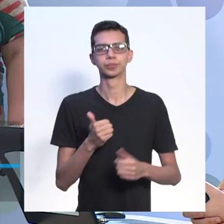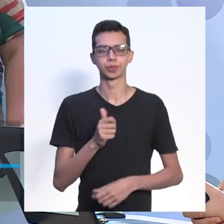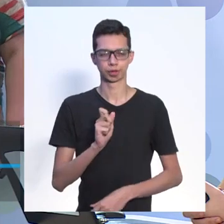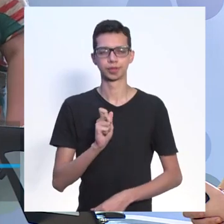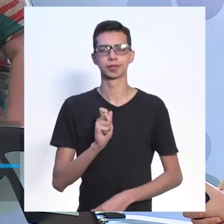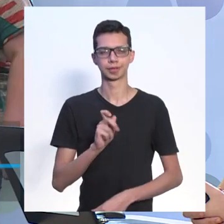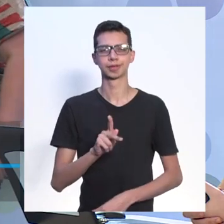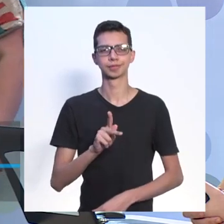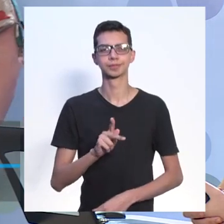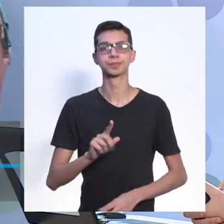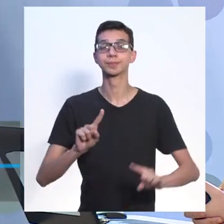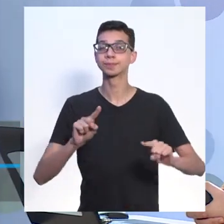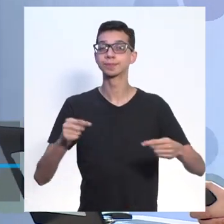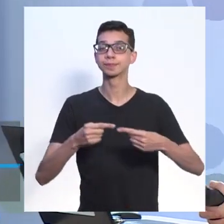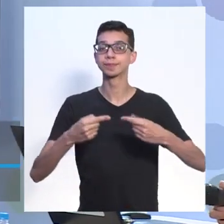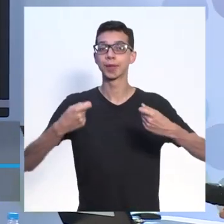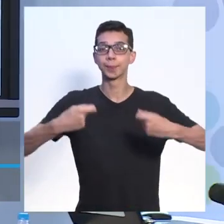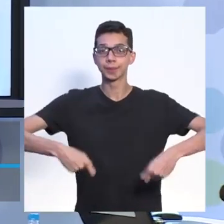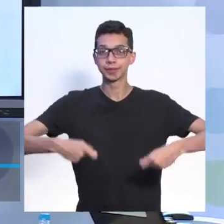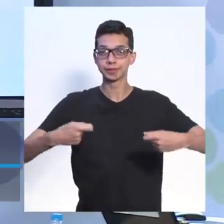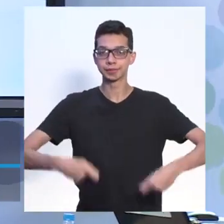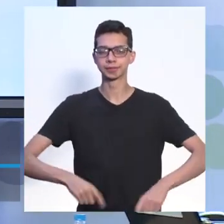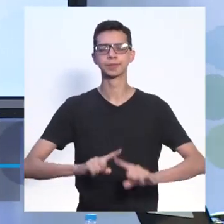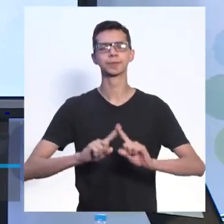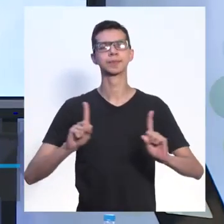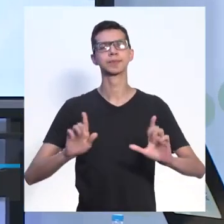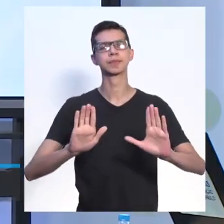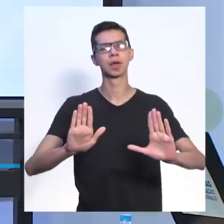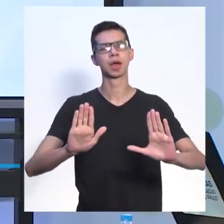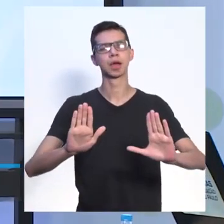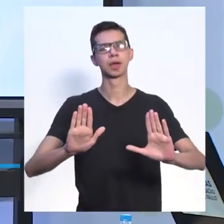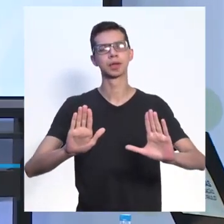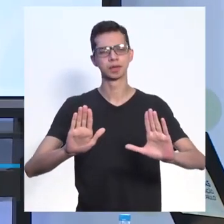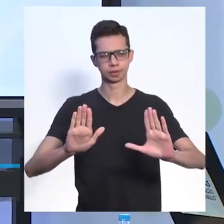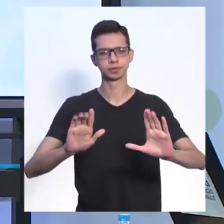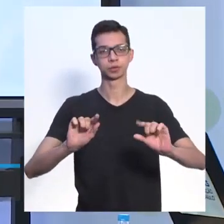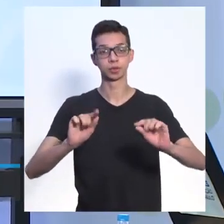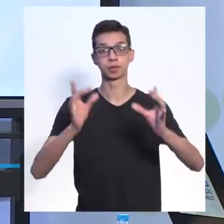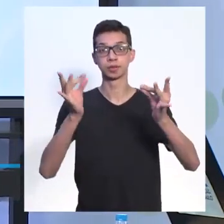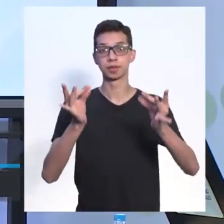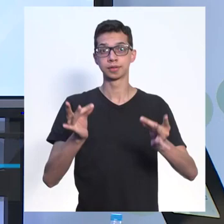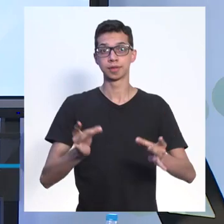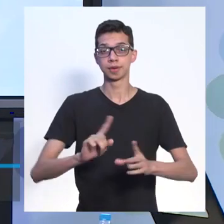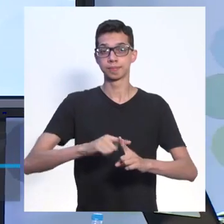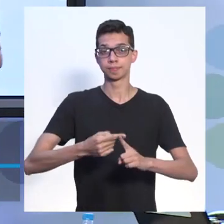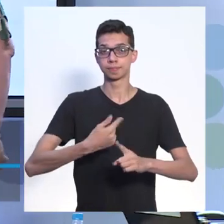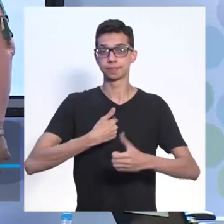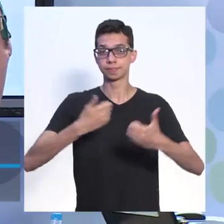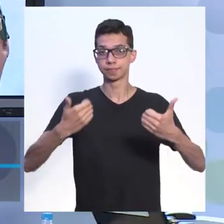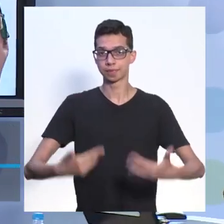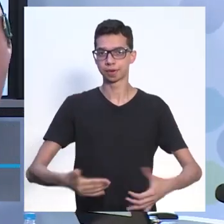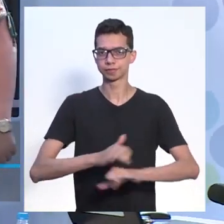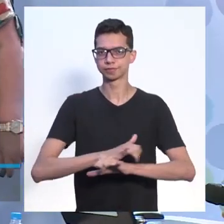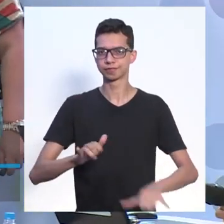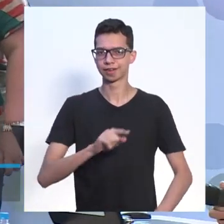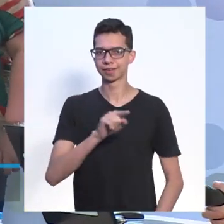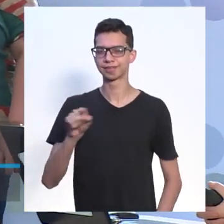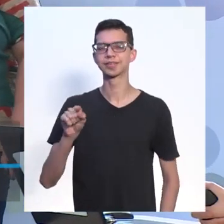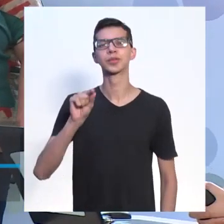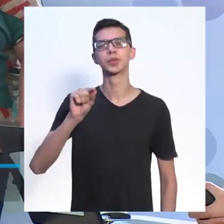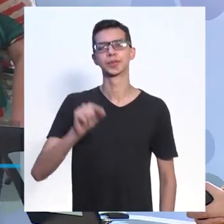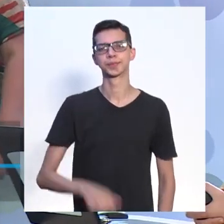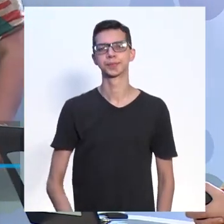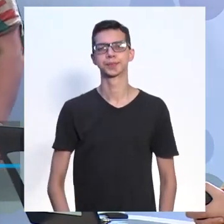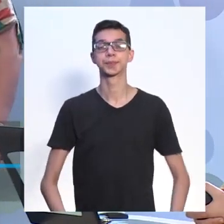sucessivamente, correto? Só que tem um detalhe a mais que a gente pode dizer quando a gente fala